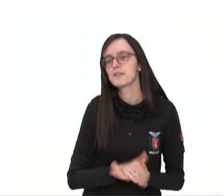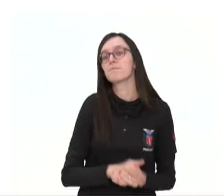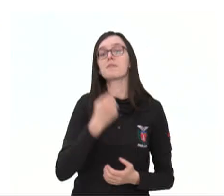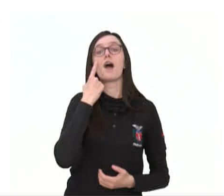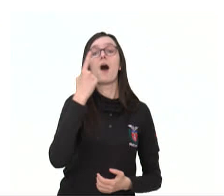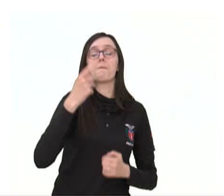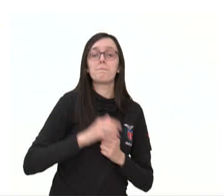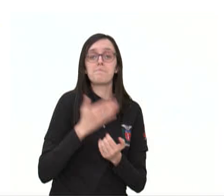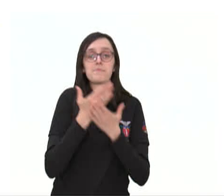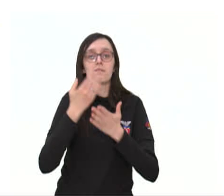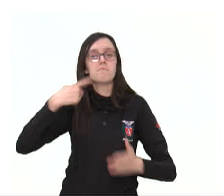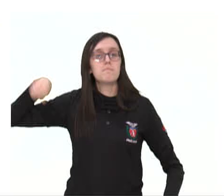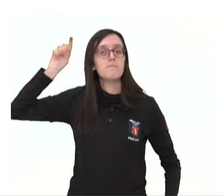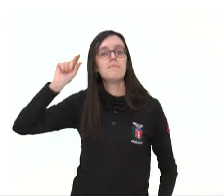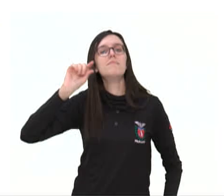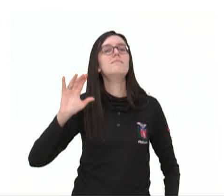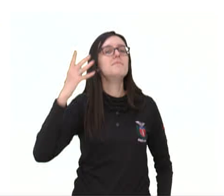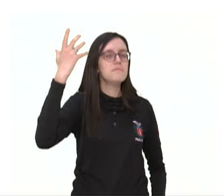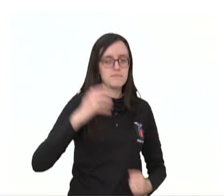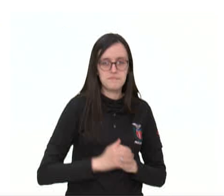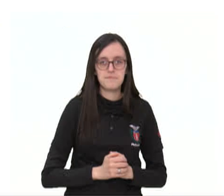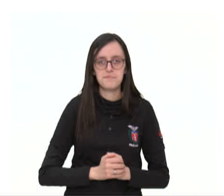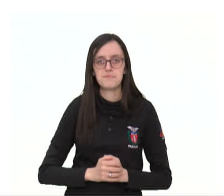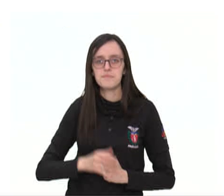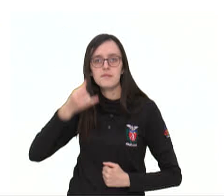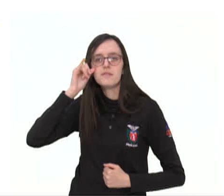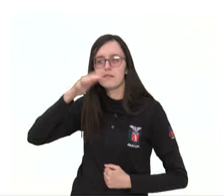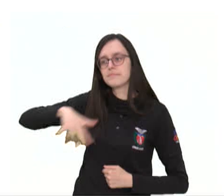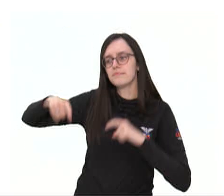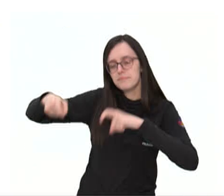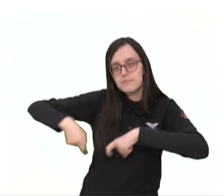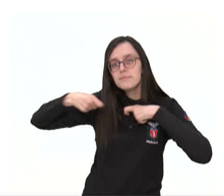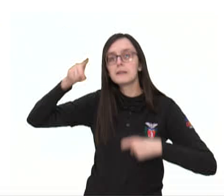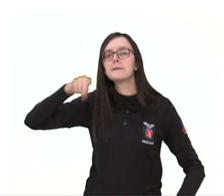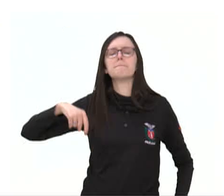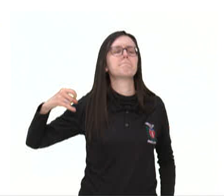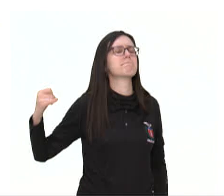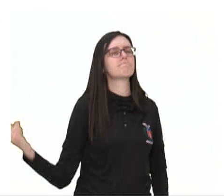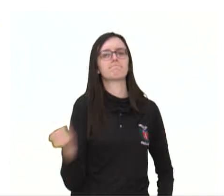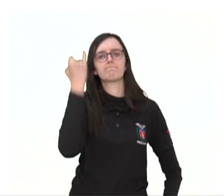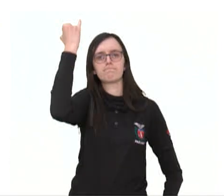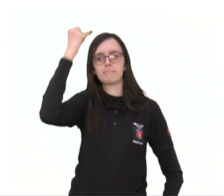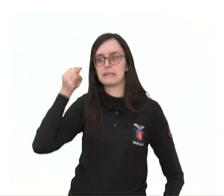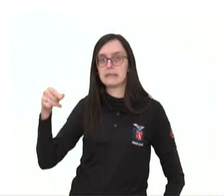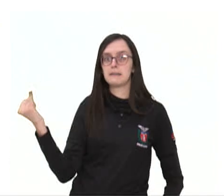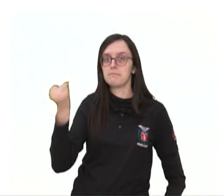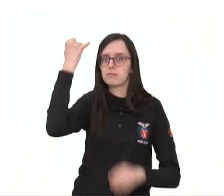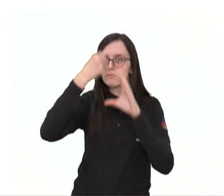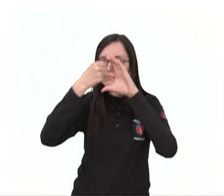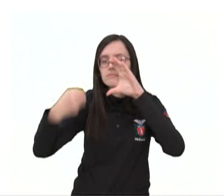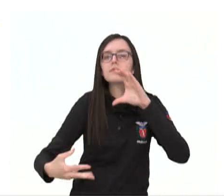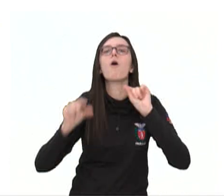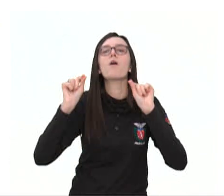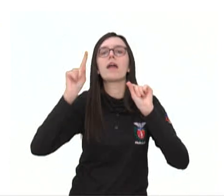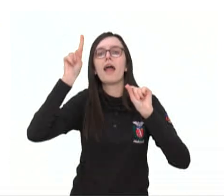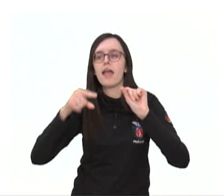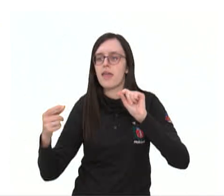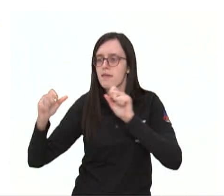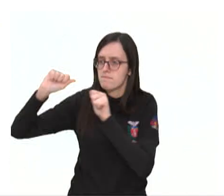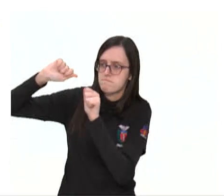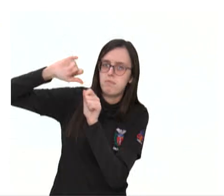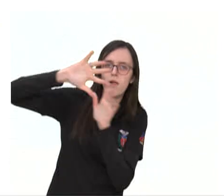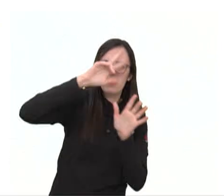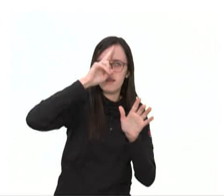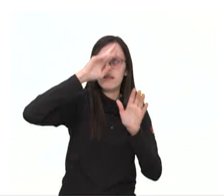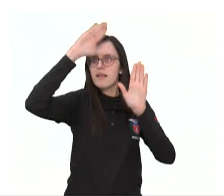aqui, ó, nas aulas anteriores, a pecuária foi um importante fator na